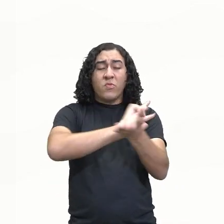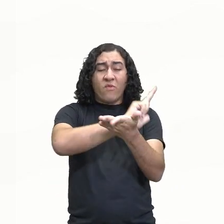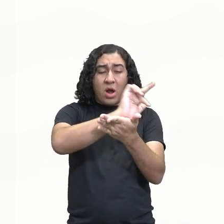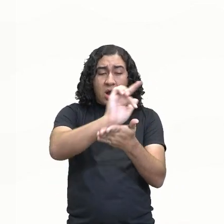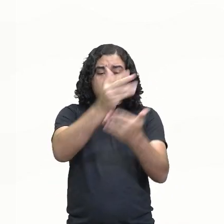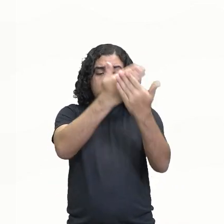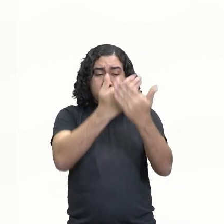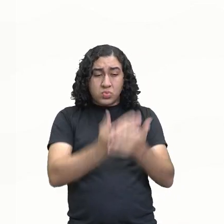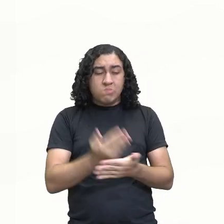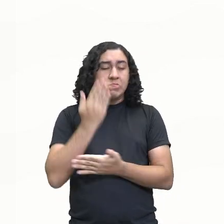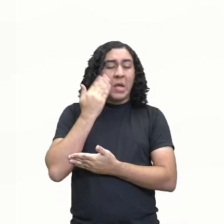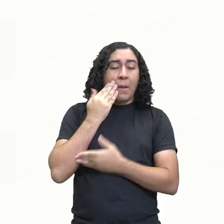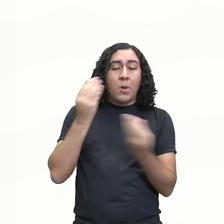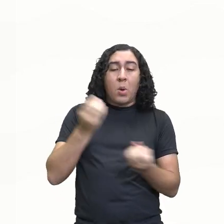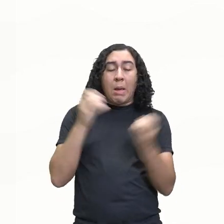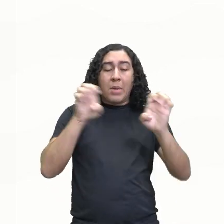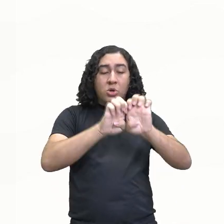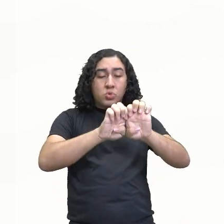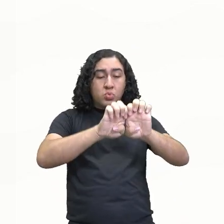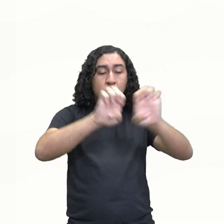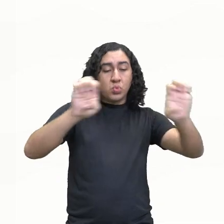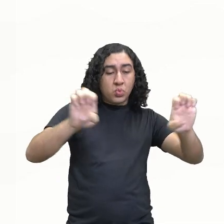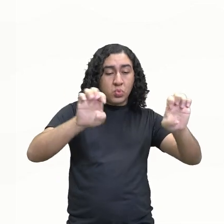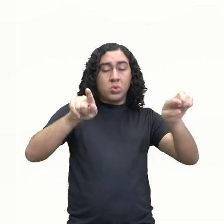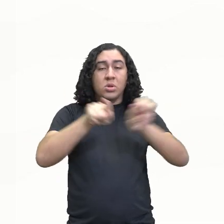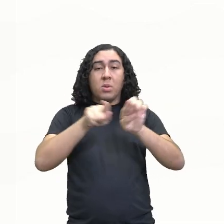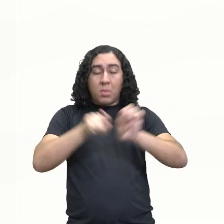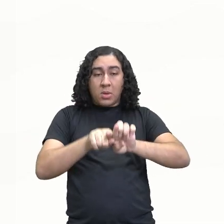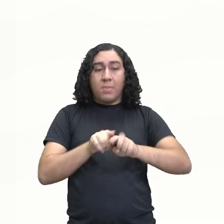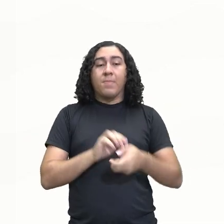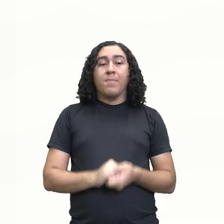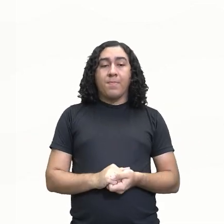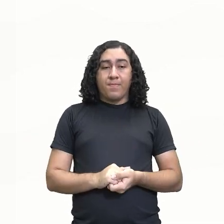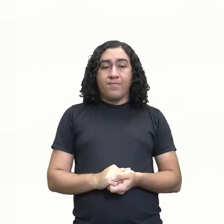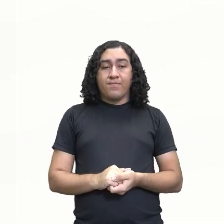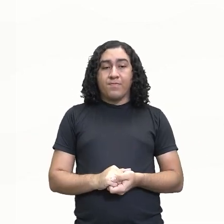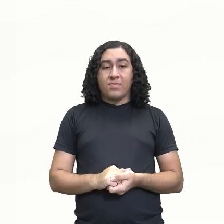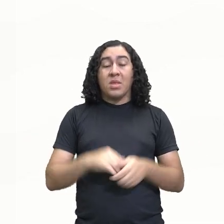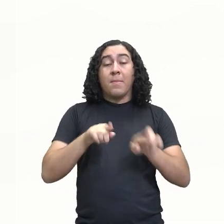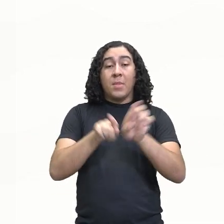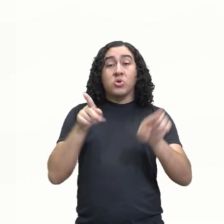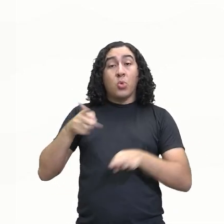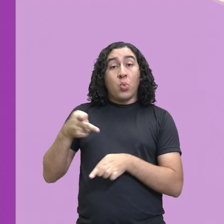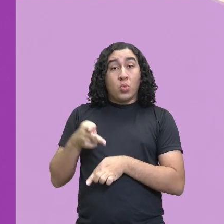a notação, não é? Qual é a forma que a função seno possui, mas avançando aí